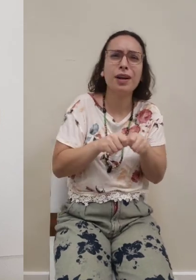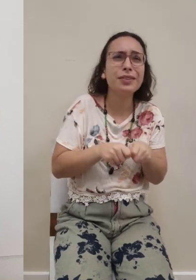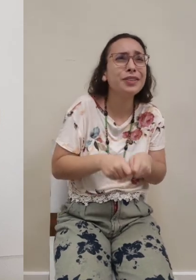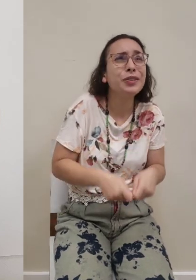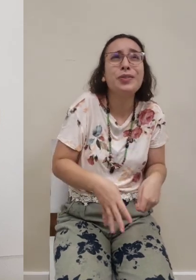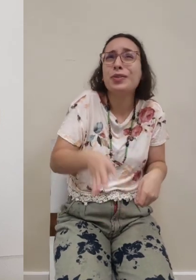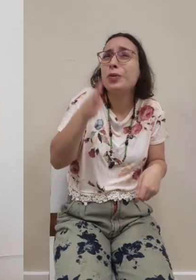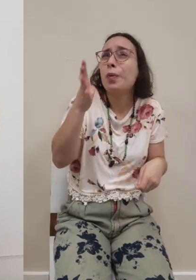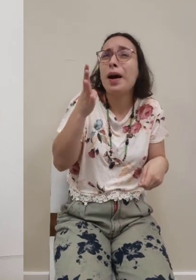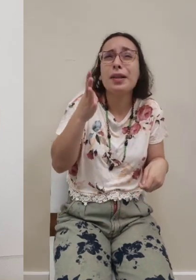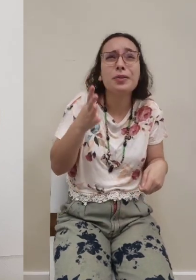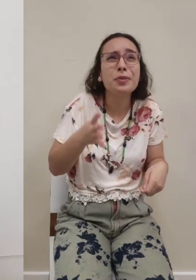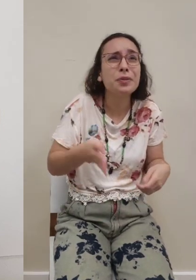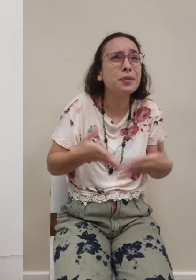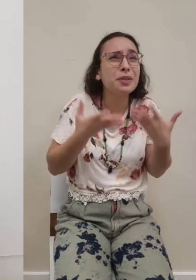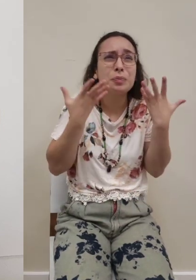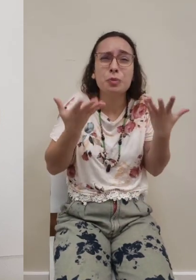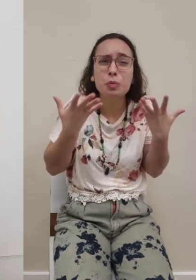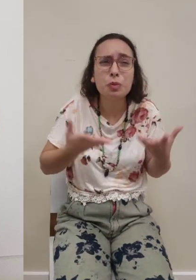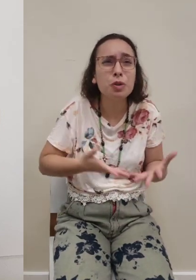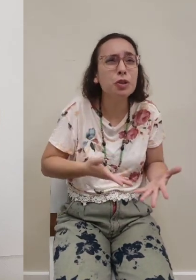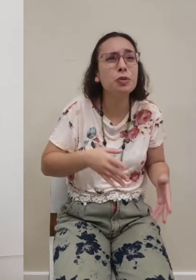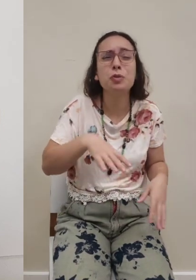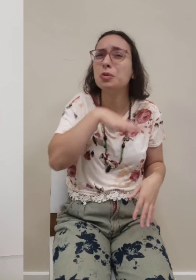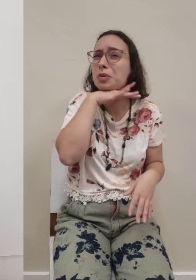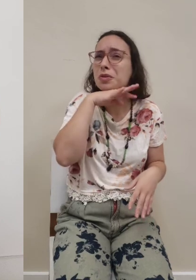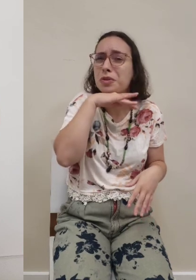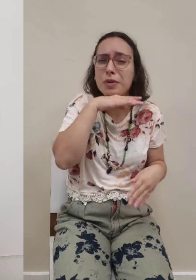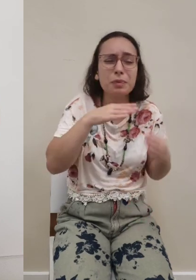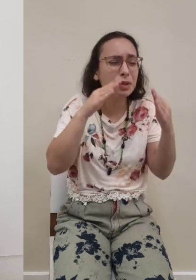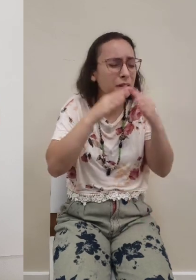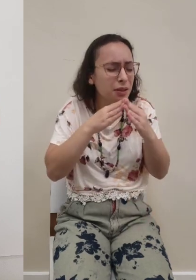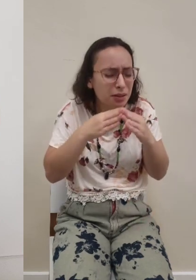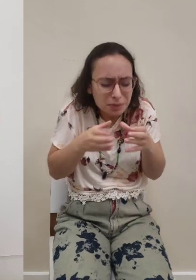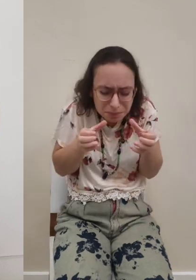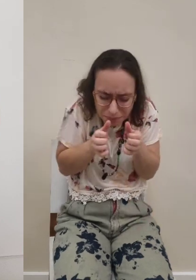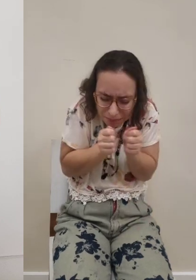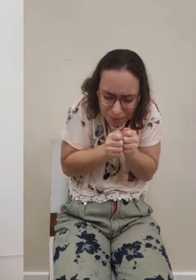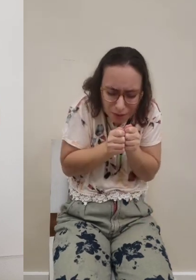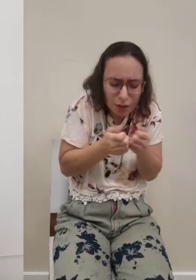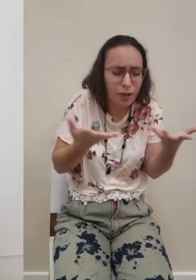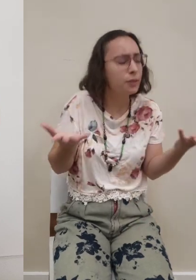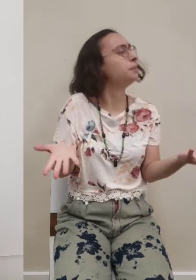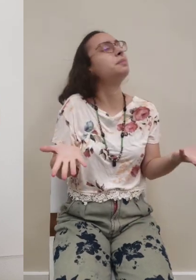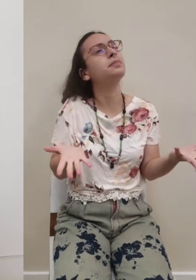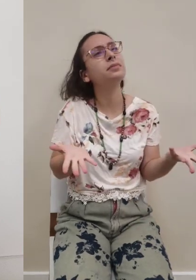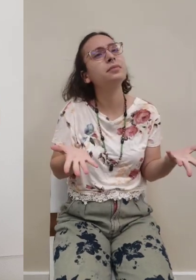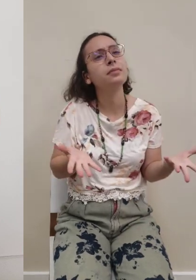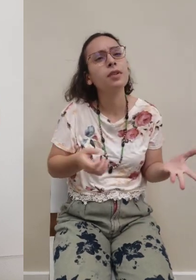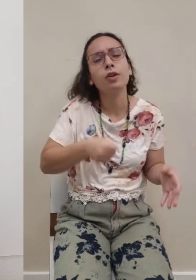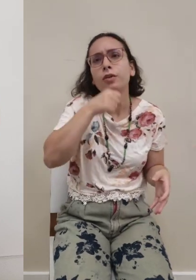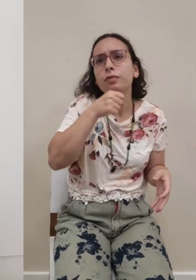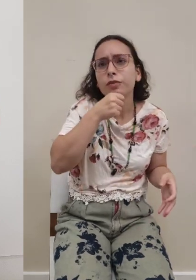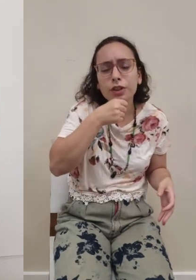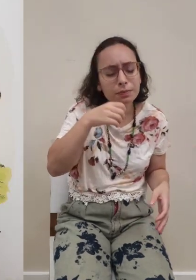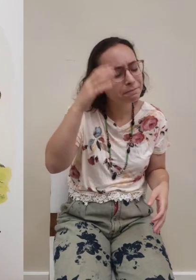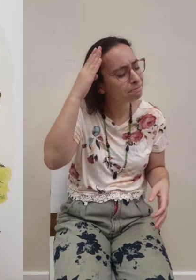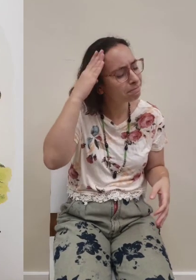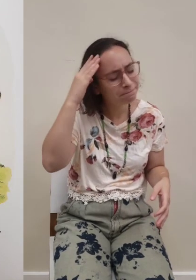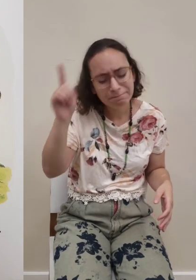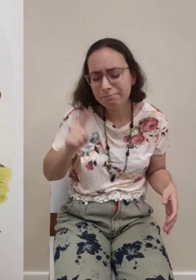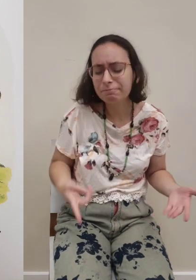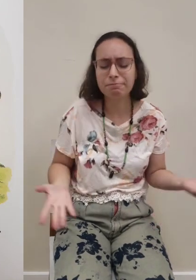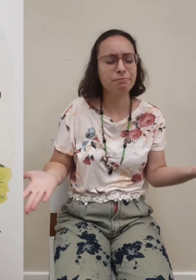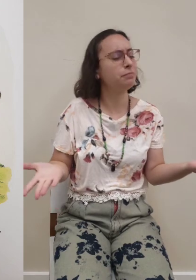com quatro é pior. Minha casa é apertada e sem espaço. E disse mais, velho sábio, não sei o que